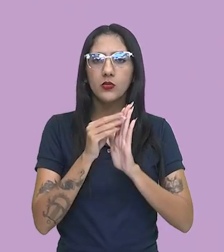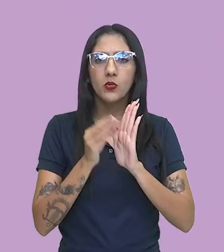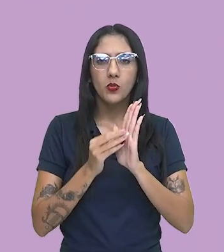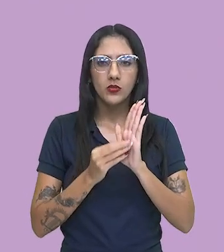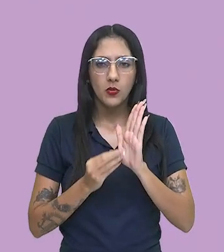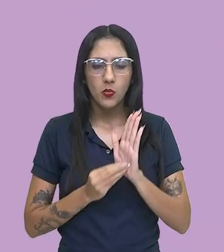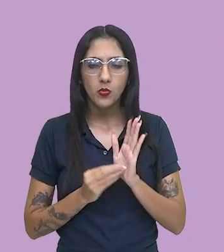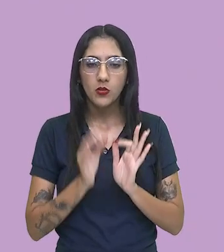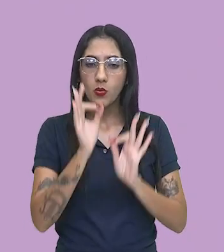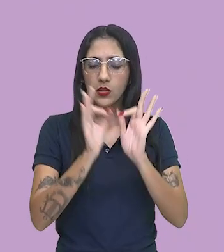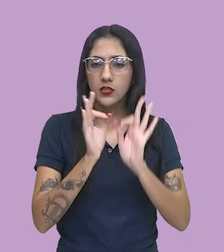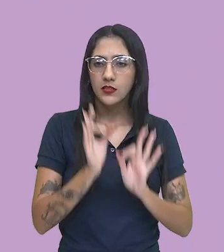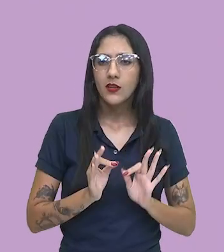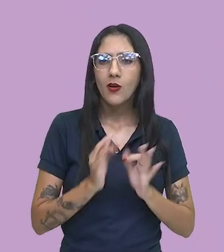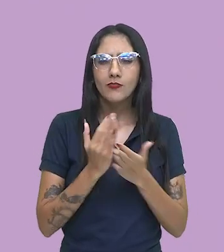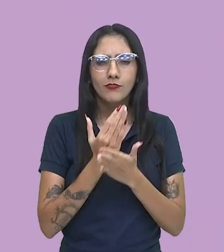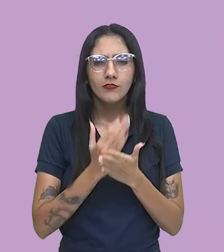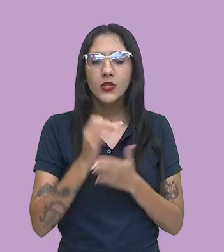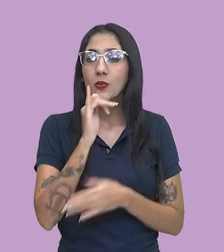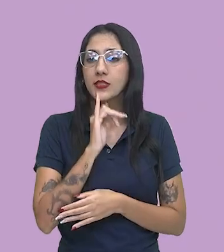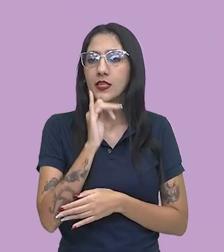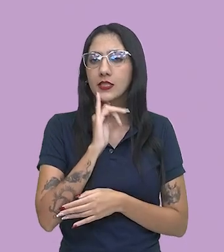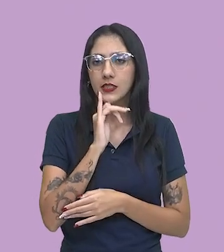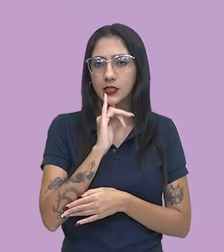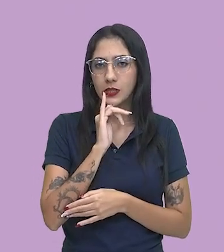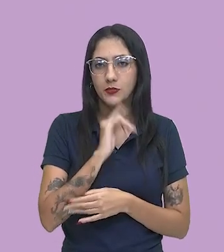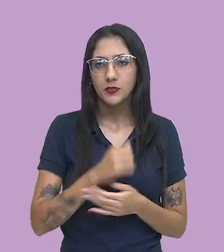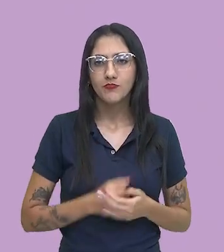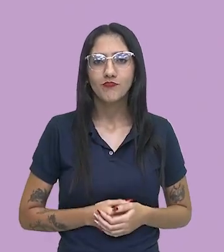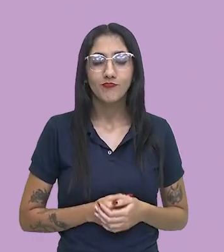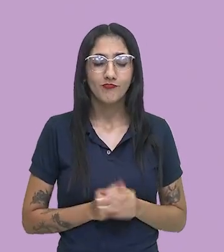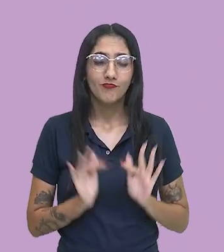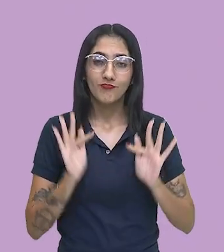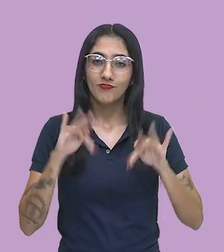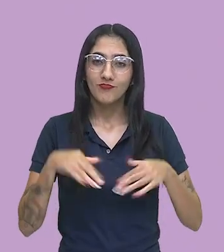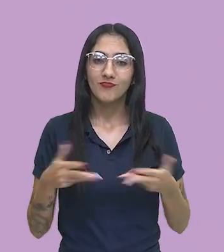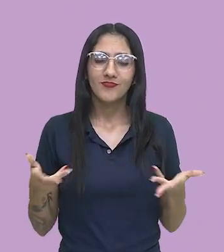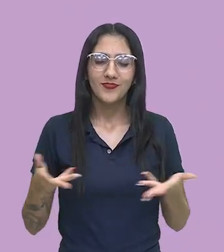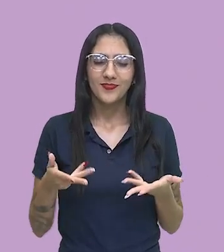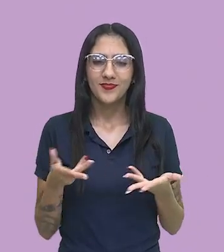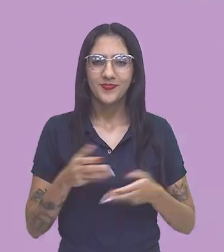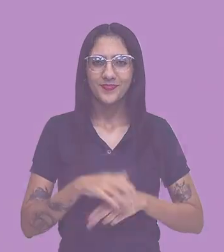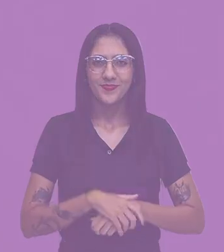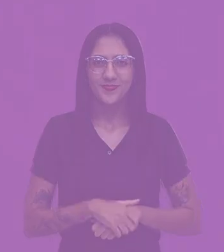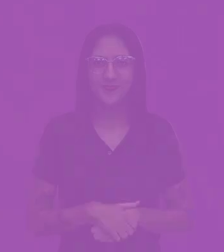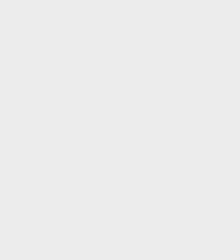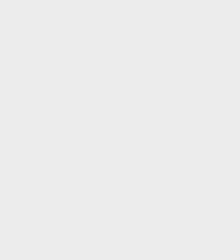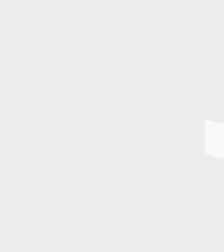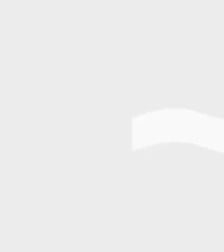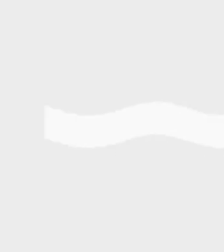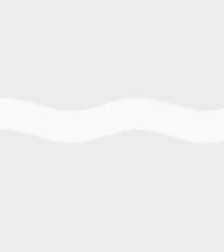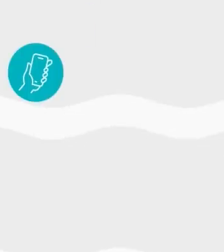a solução, né, de alguns exemplos que nós vimos. Chegamos então ao final da nossa revisão.